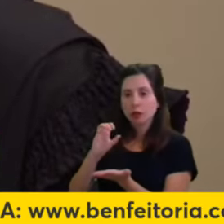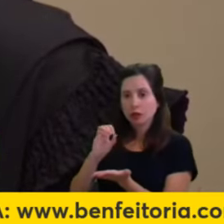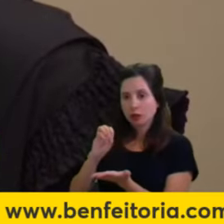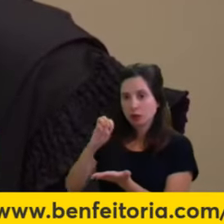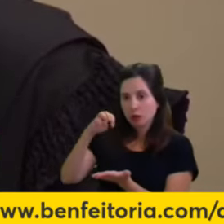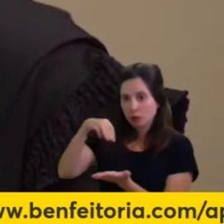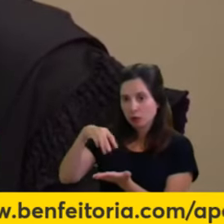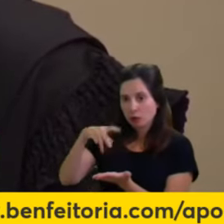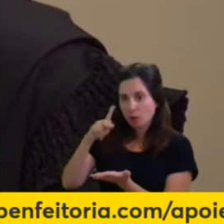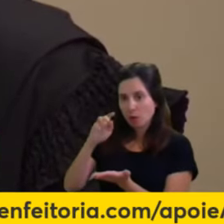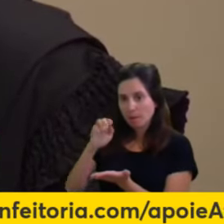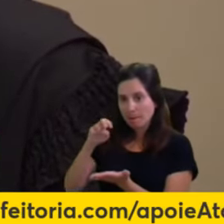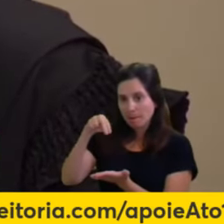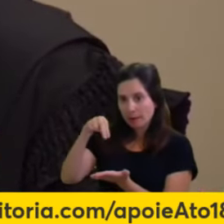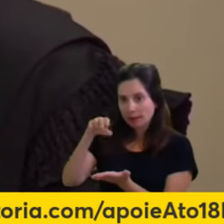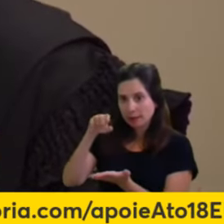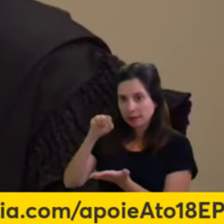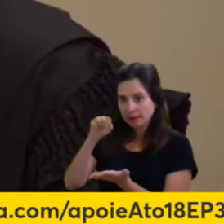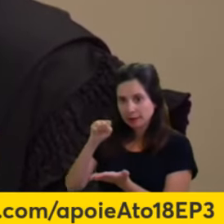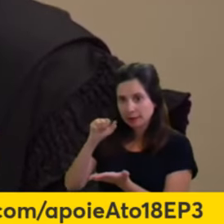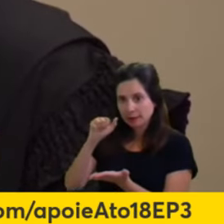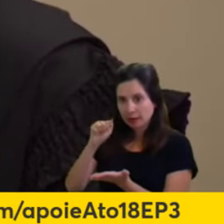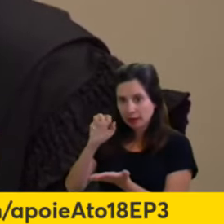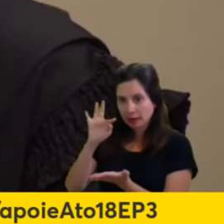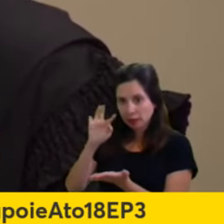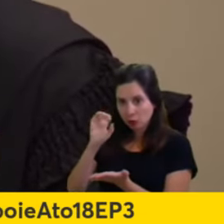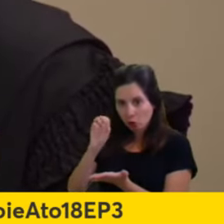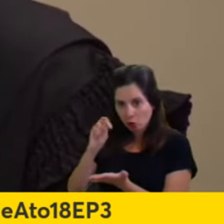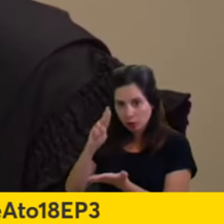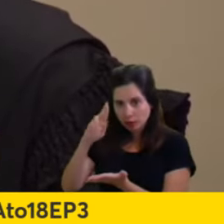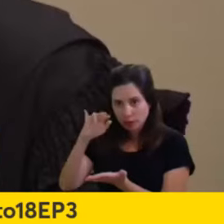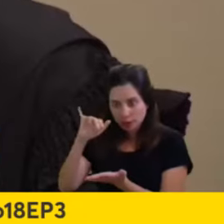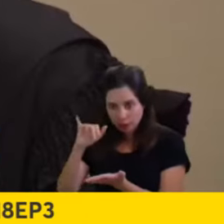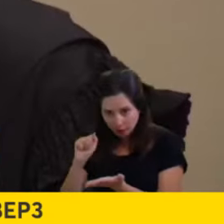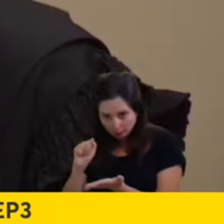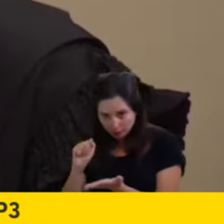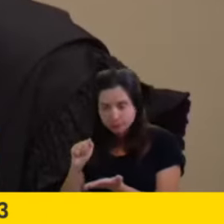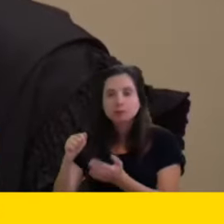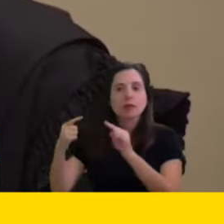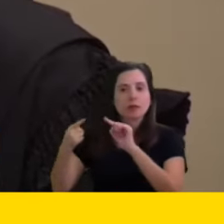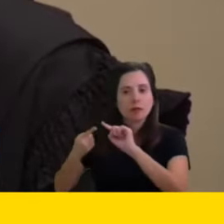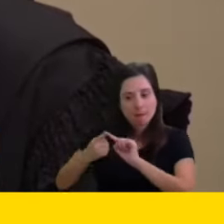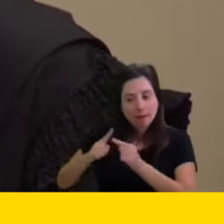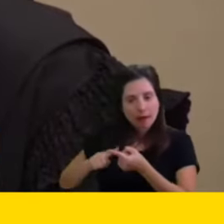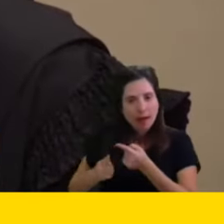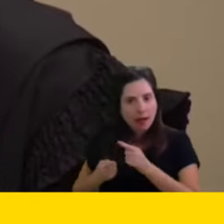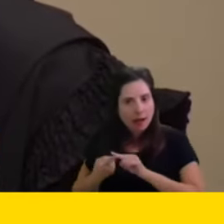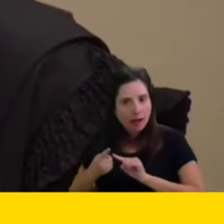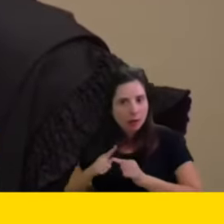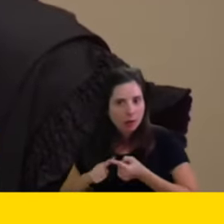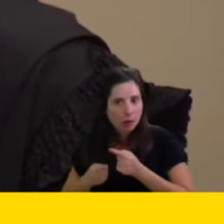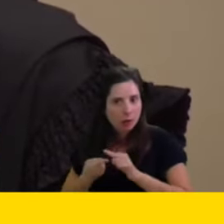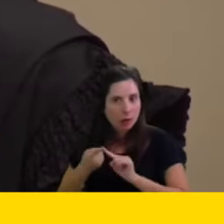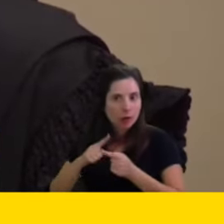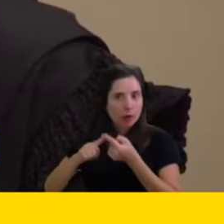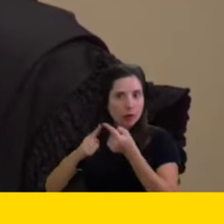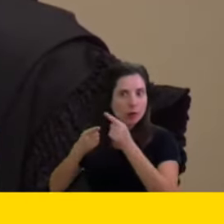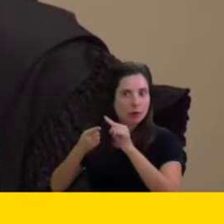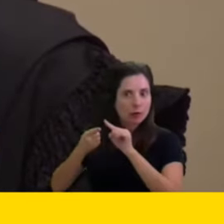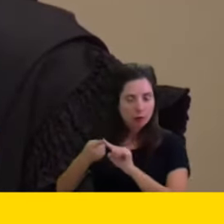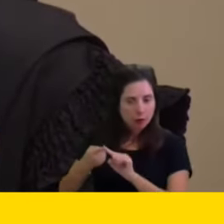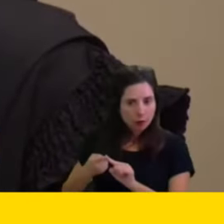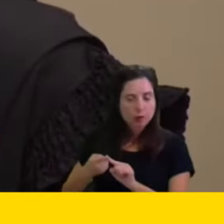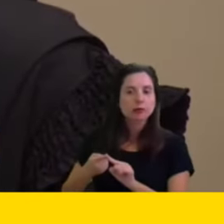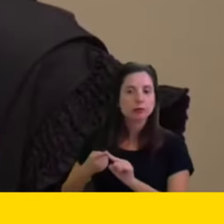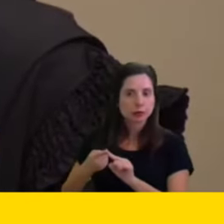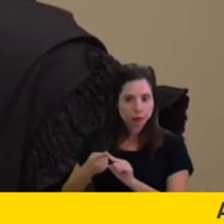pré-contrato convencionada em 14 milhões tendo recentemente firmado acordo reconhecendo Tais débitos em ambas as ações conforme alegações